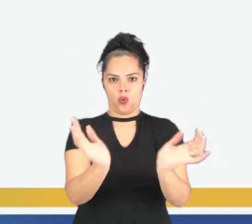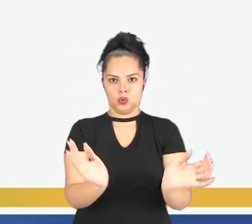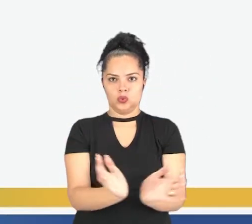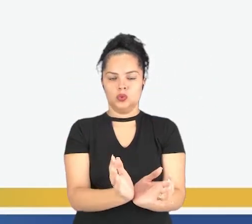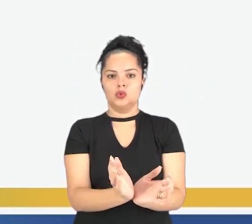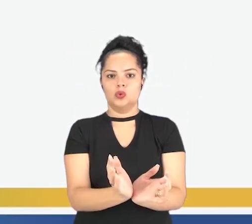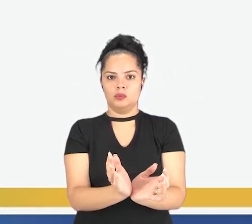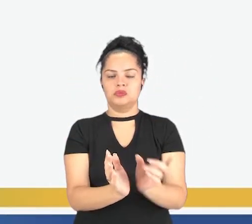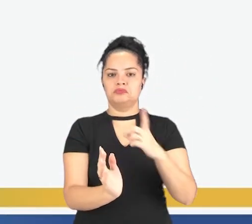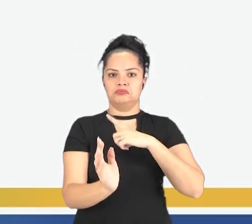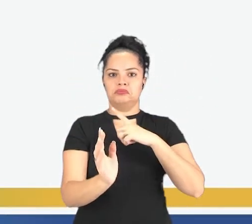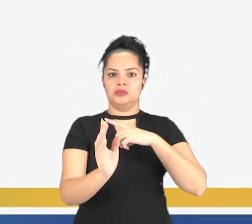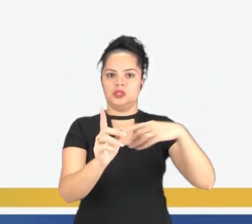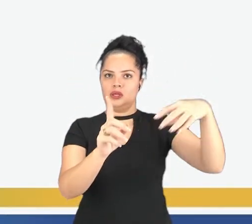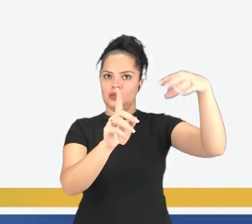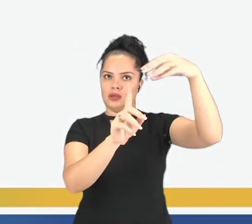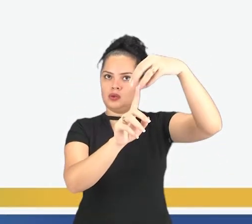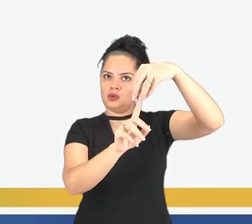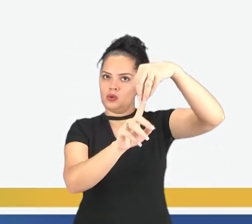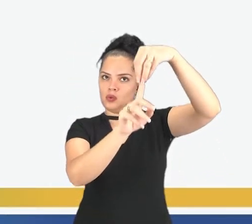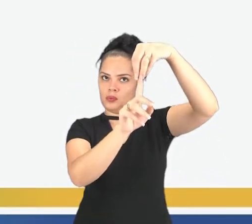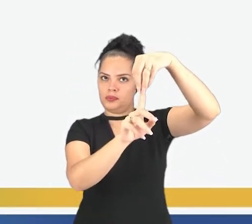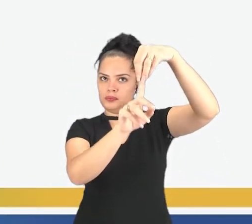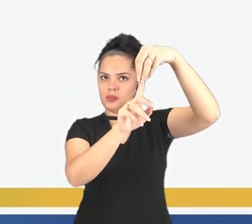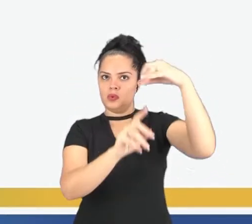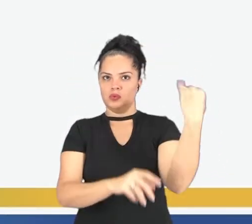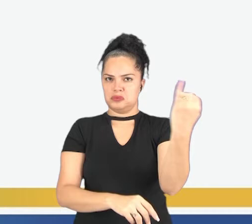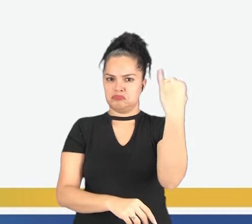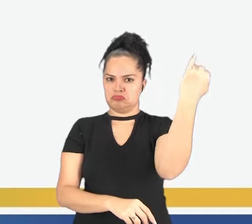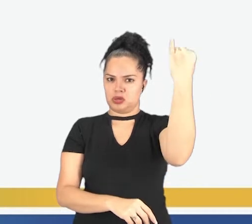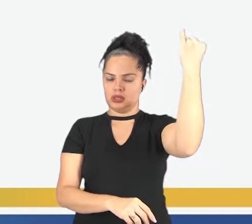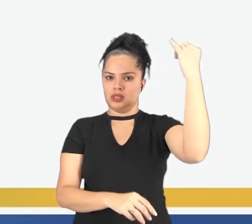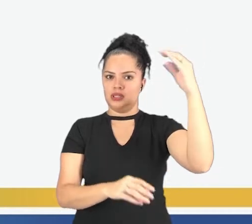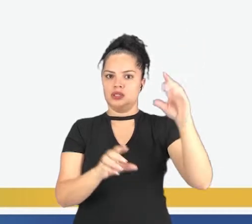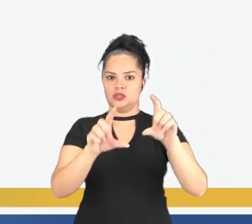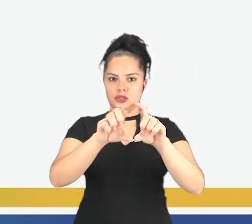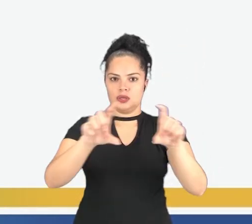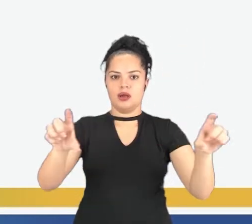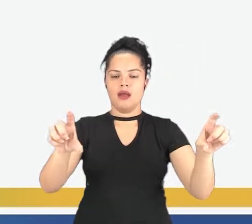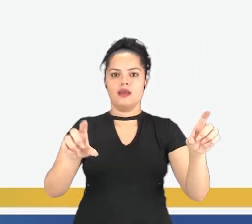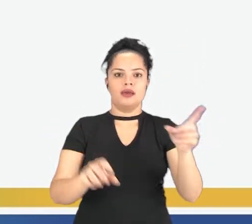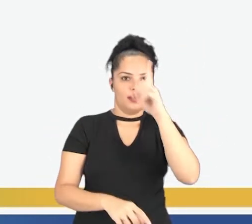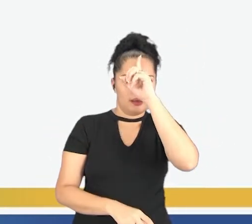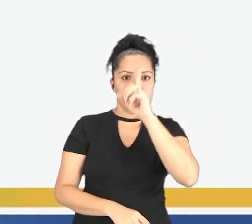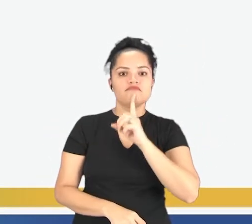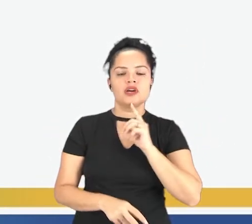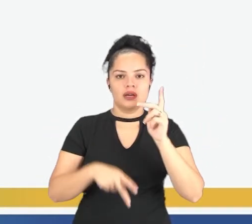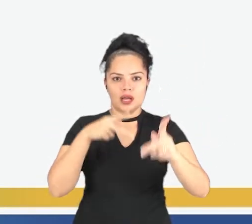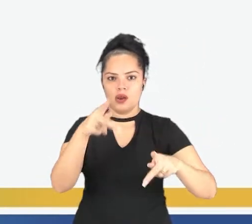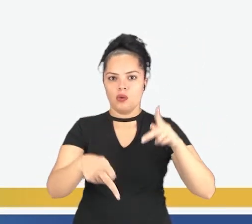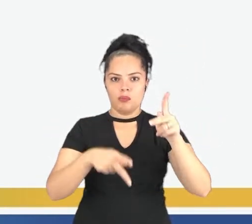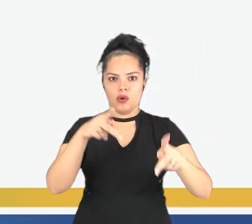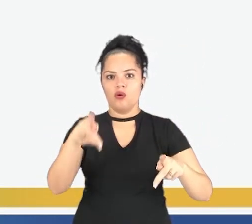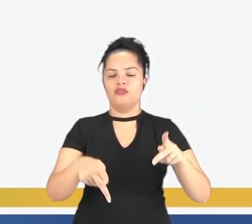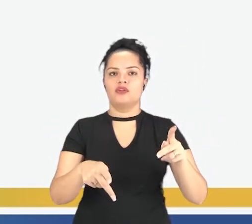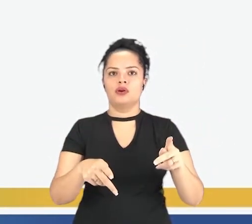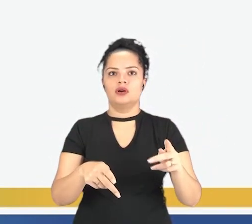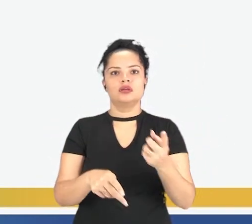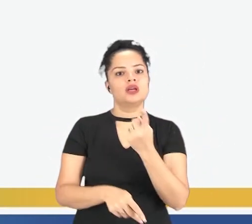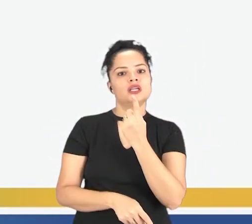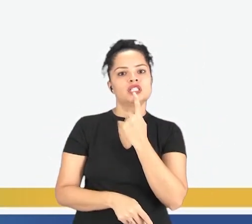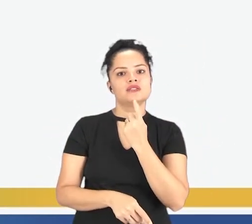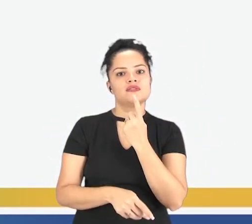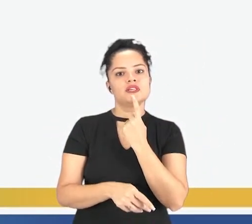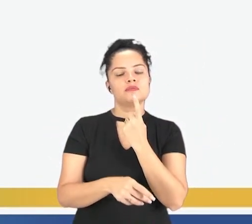topo lá vão ter os nobres e os sacerdotes, o povo e também os escravos, já que escravos não era uma qualidade só,